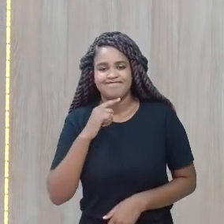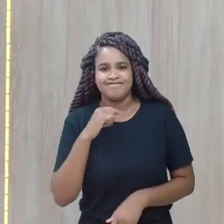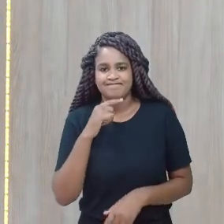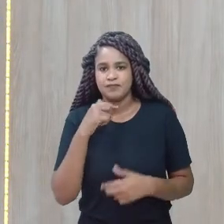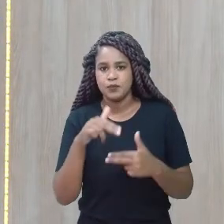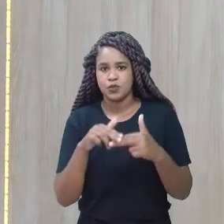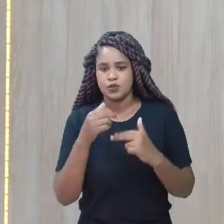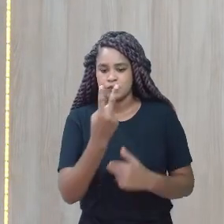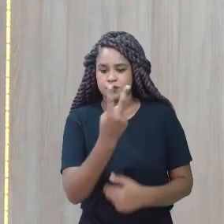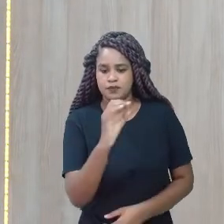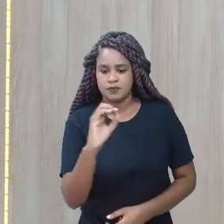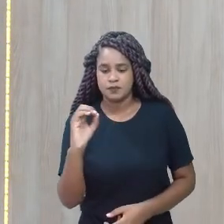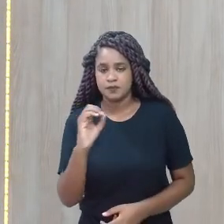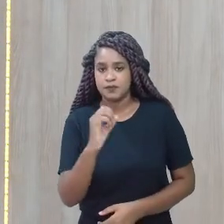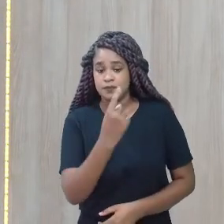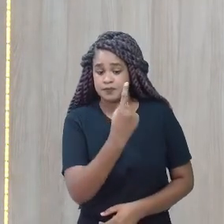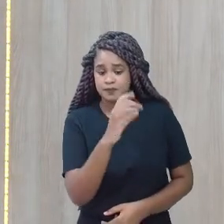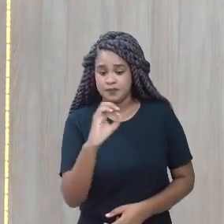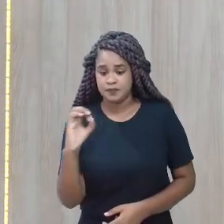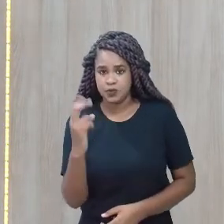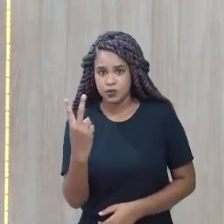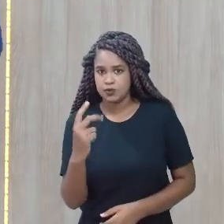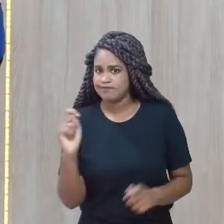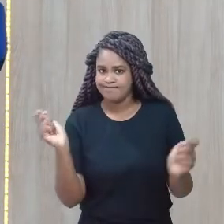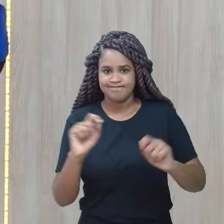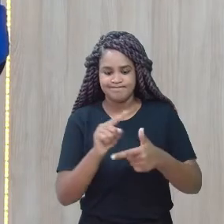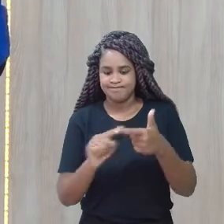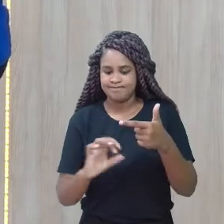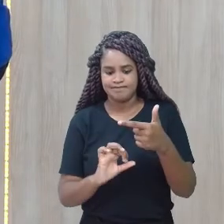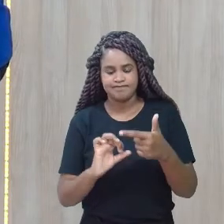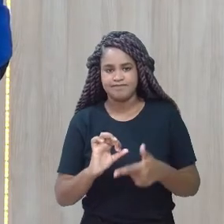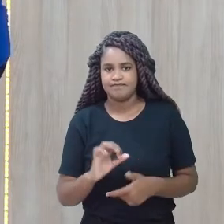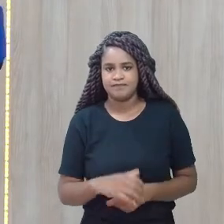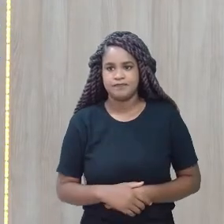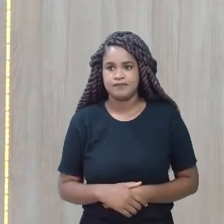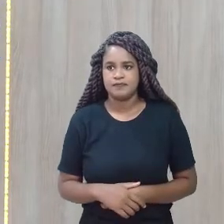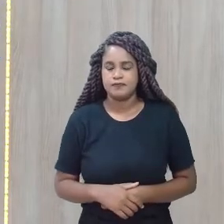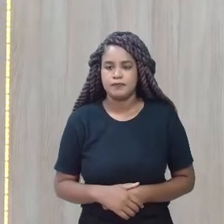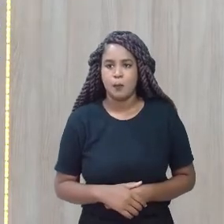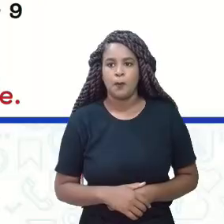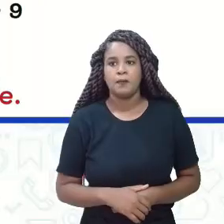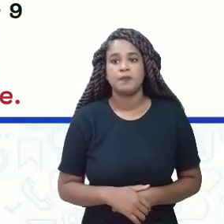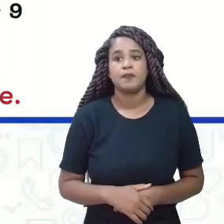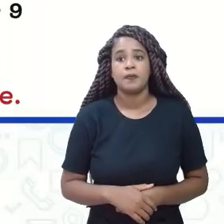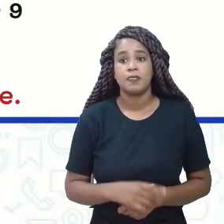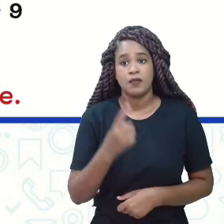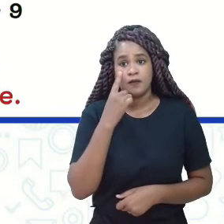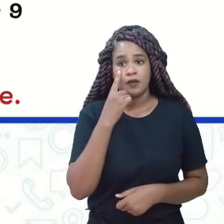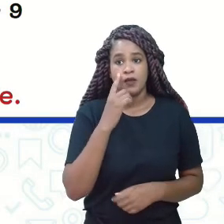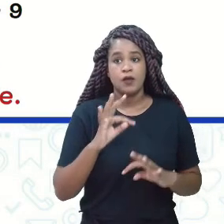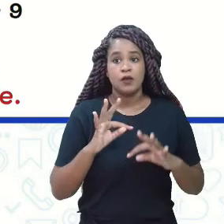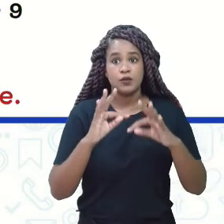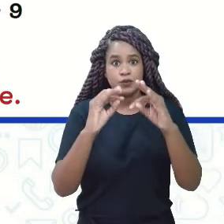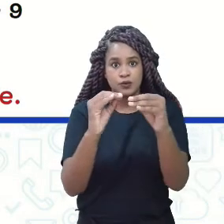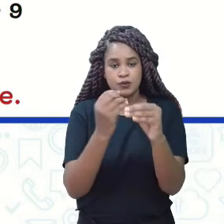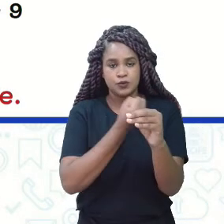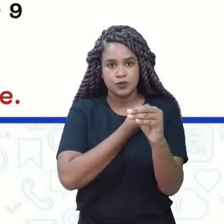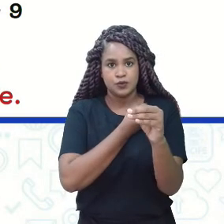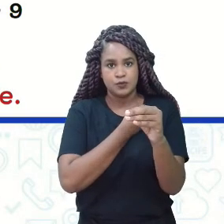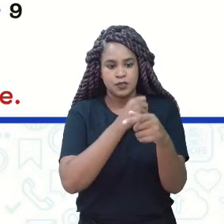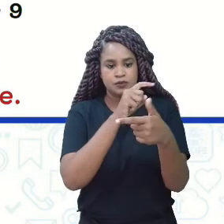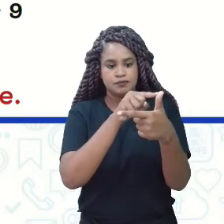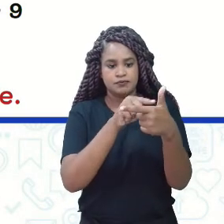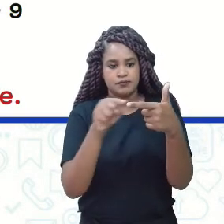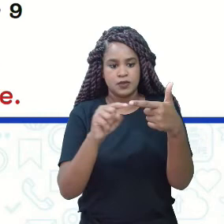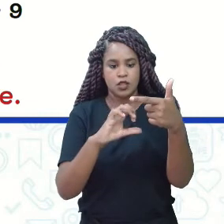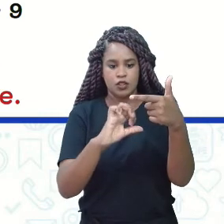dizer que o 1002 não divide para 9, tá bom? E aí, de novo, ó, todo número divisível por 9 é